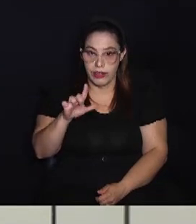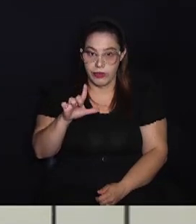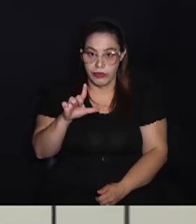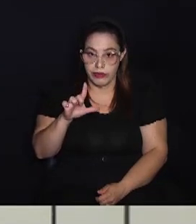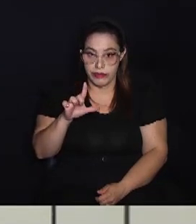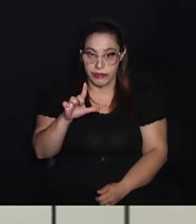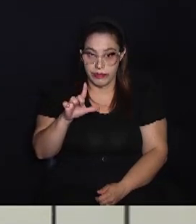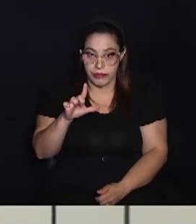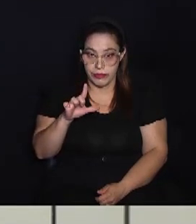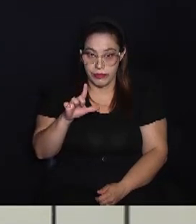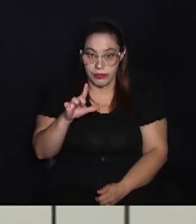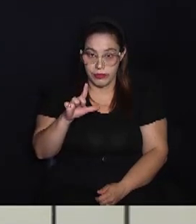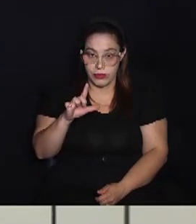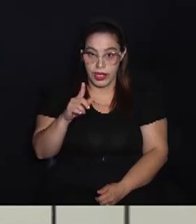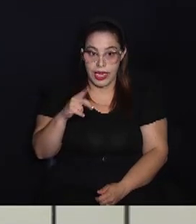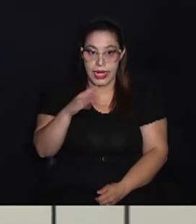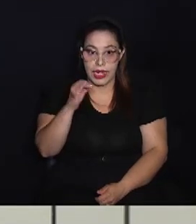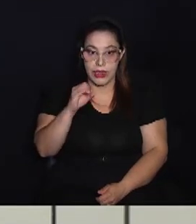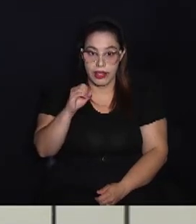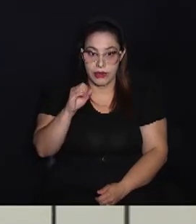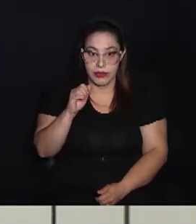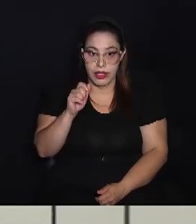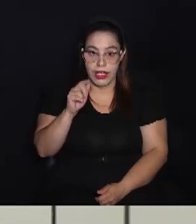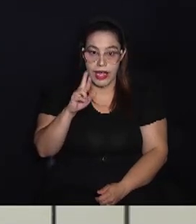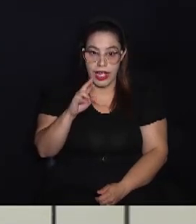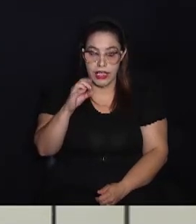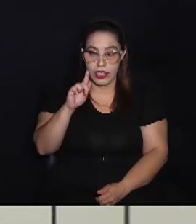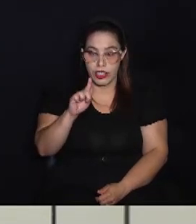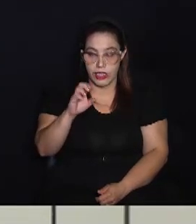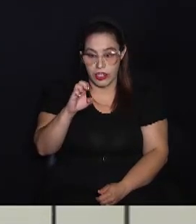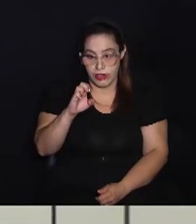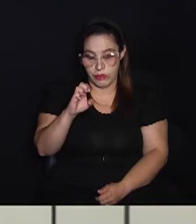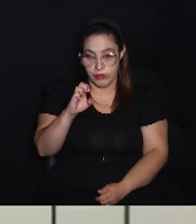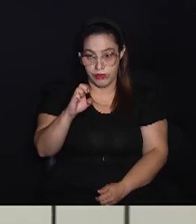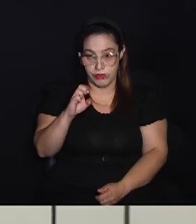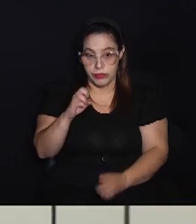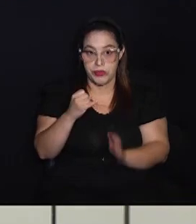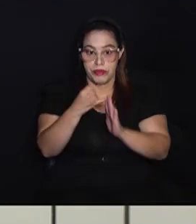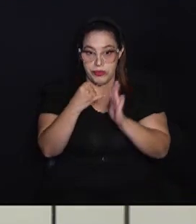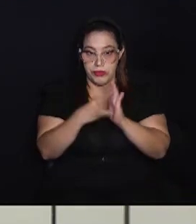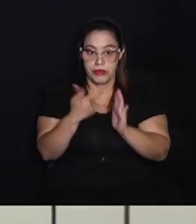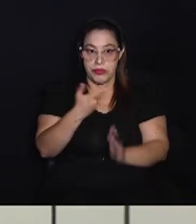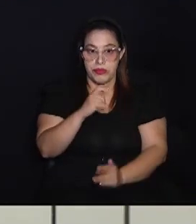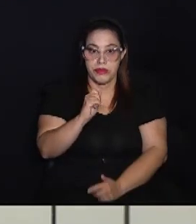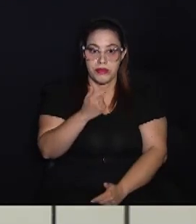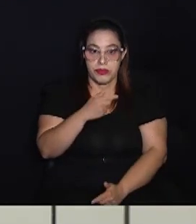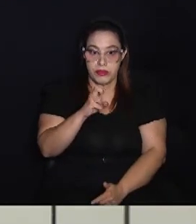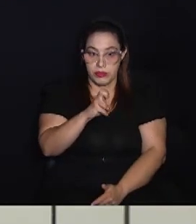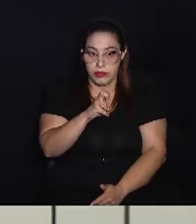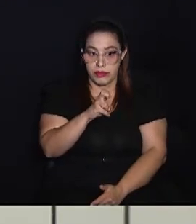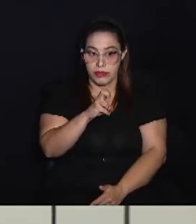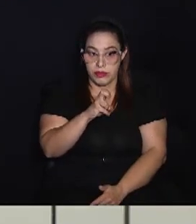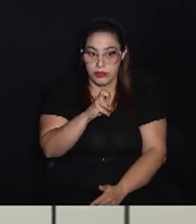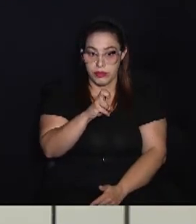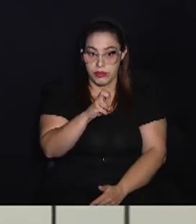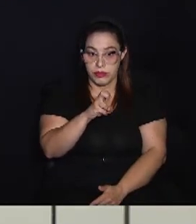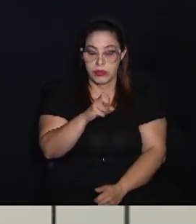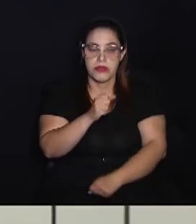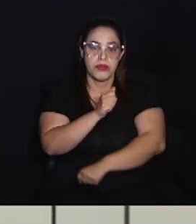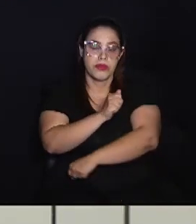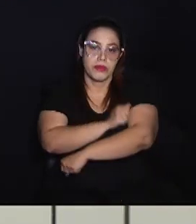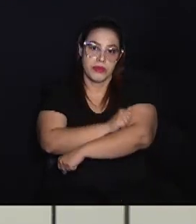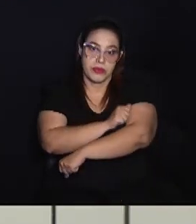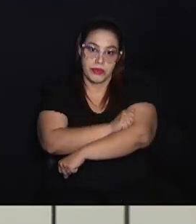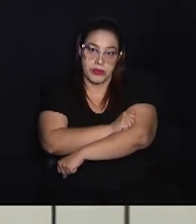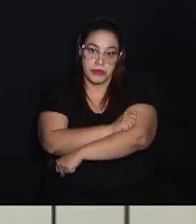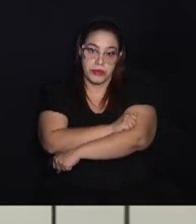a CPFL Santa Cruz e a RGE. Durante o programa de estágio 2025 da CPFL, os estudantes